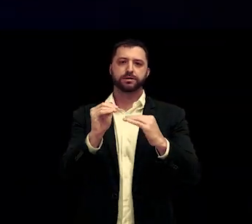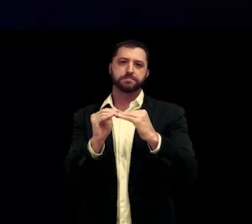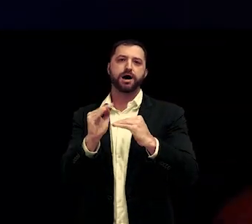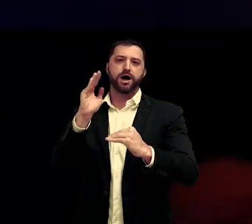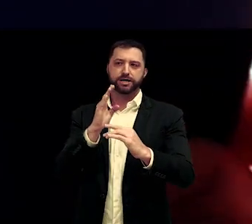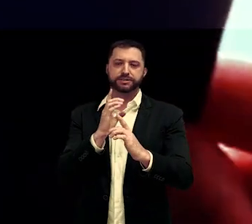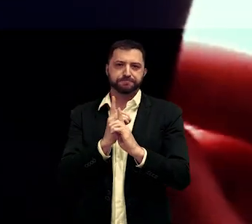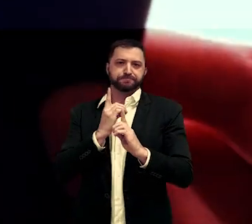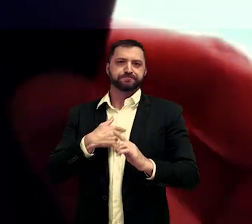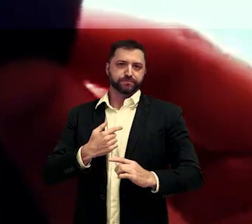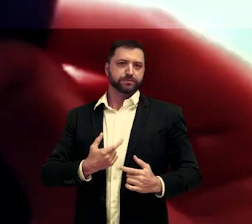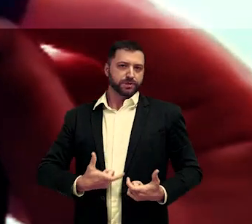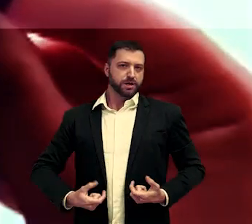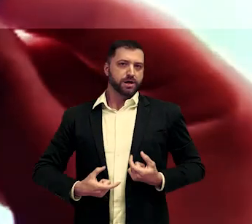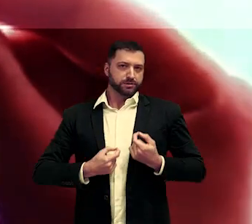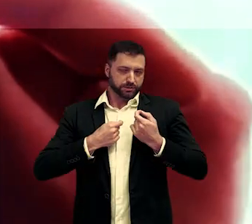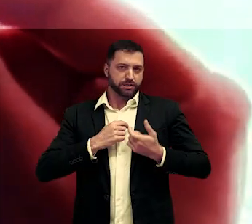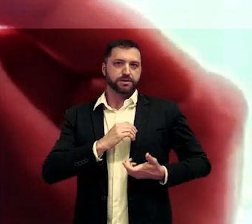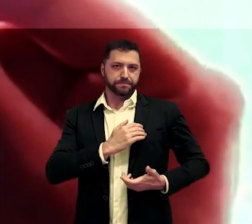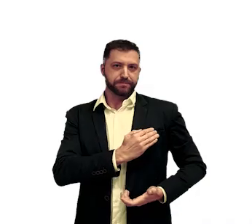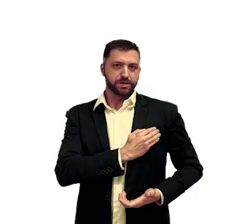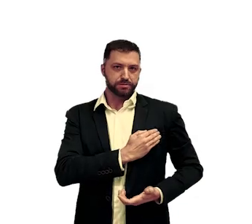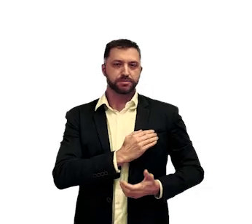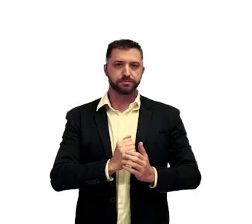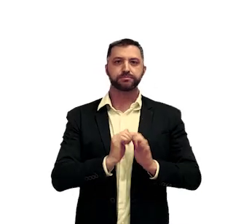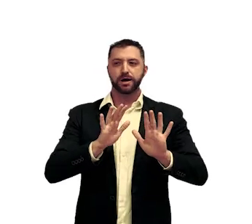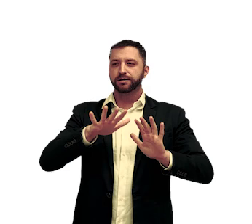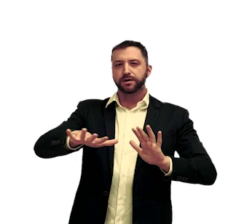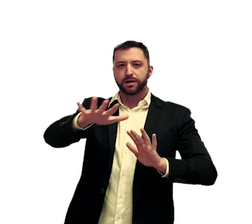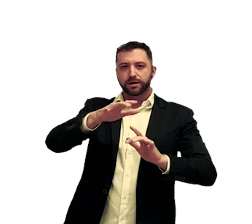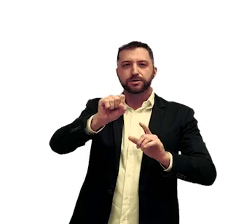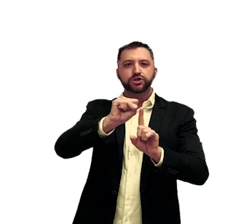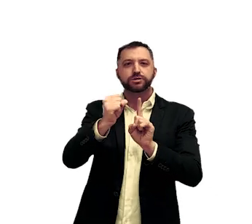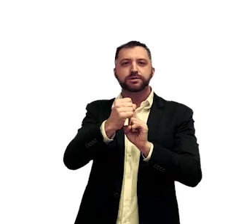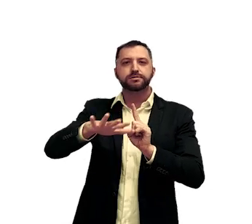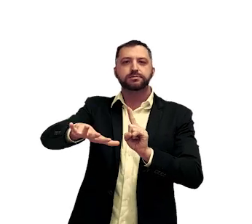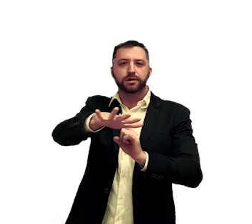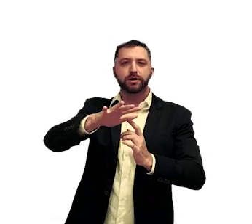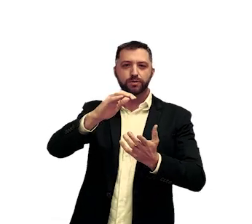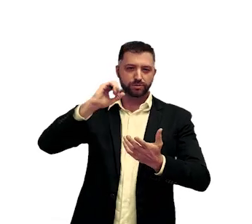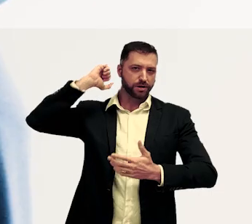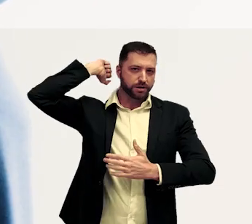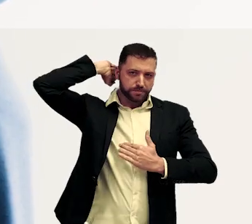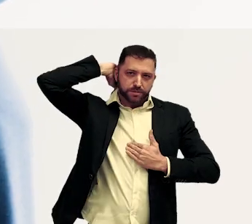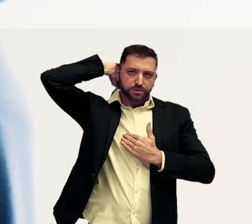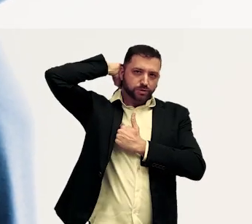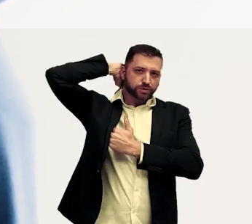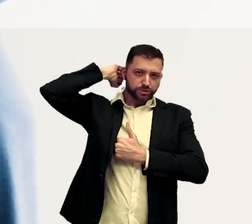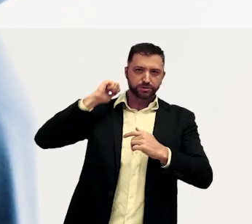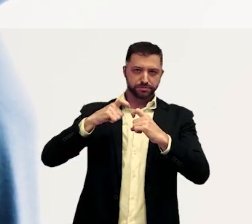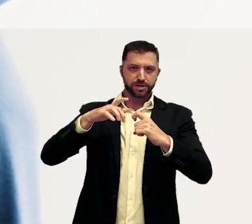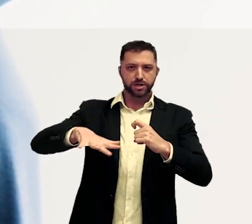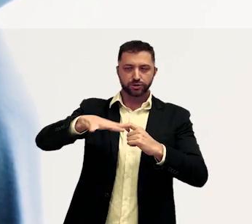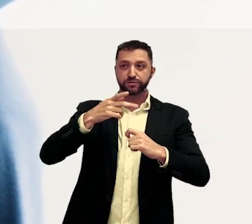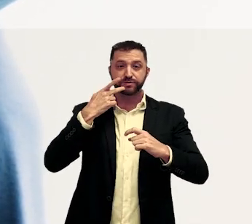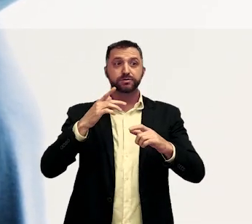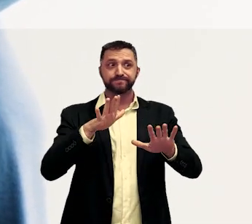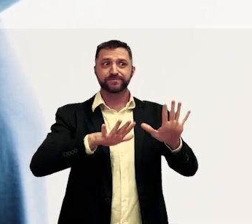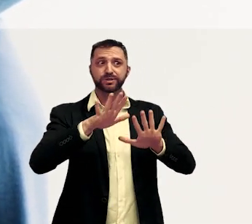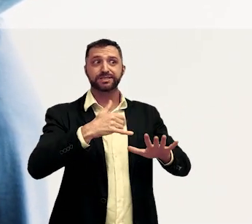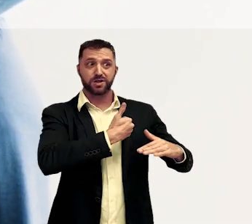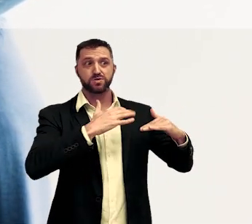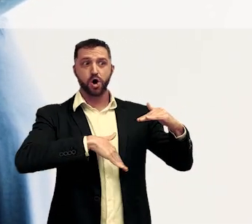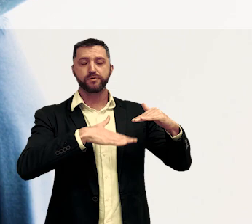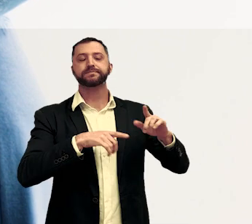atingir mulheres acima dos 50 anos, dados da Sociedade Brasileira de Mastologia chamam a atenção pelo aumento